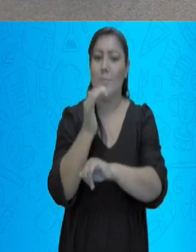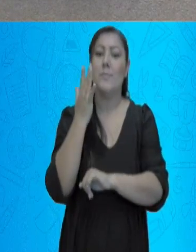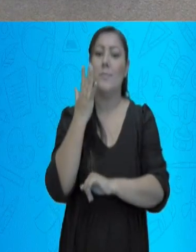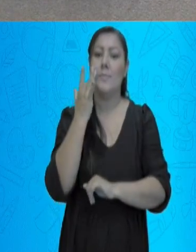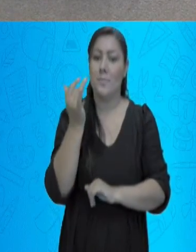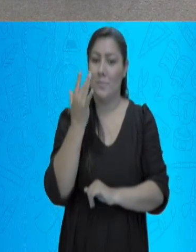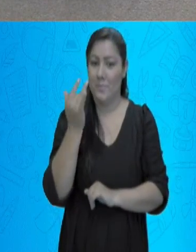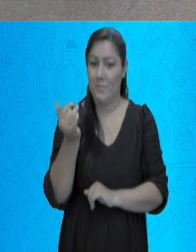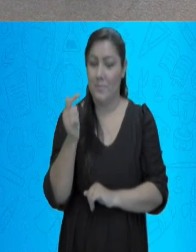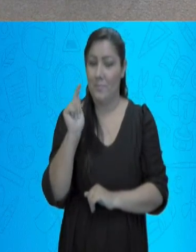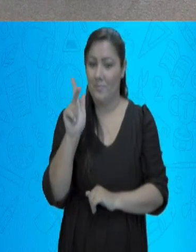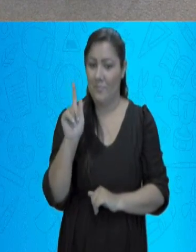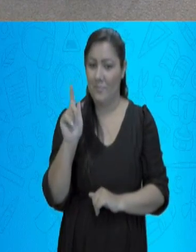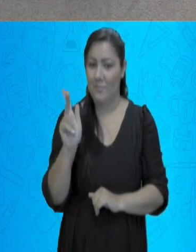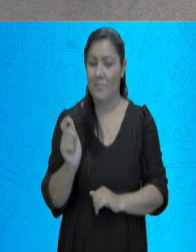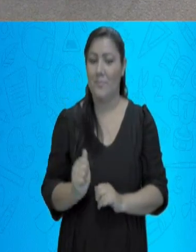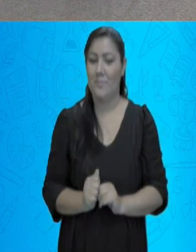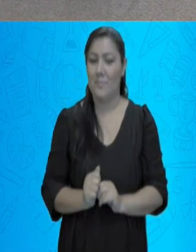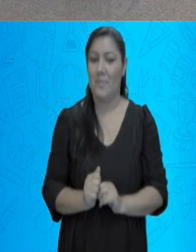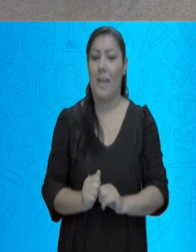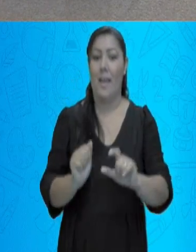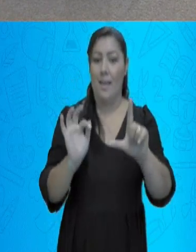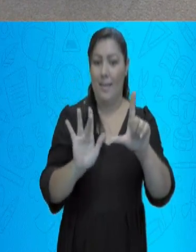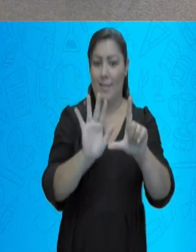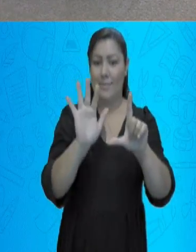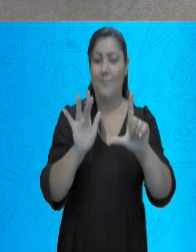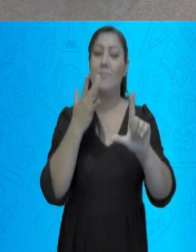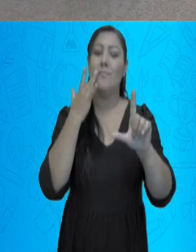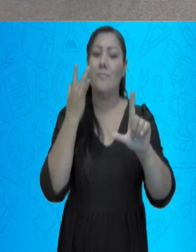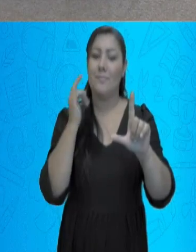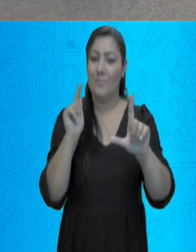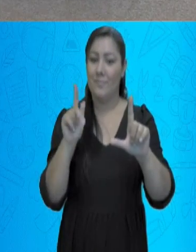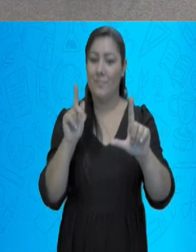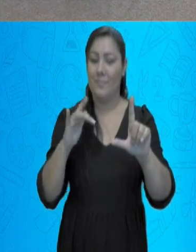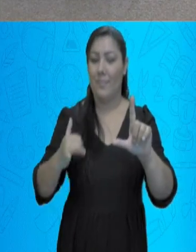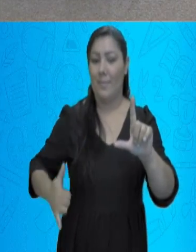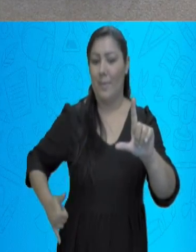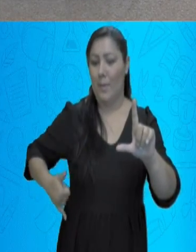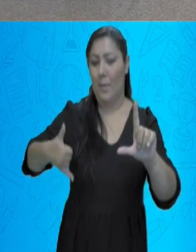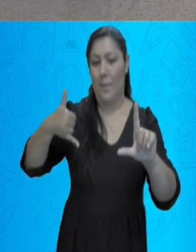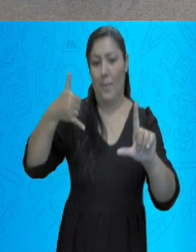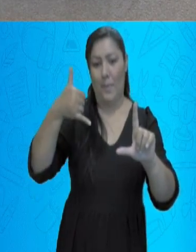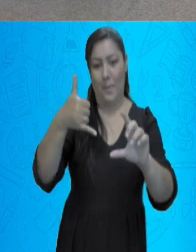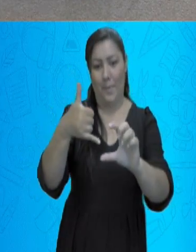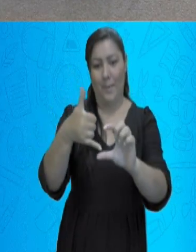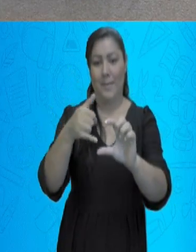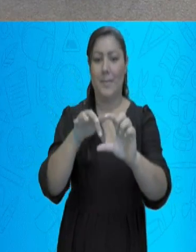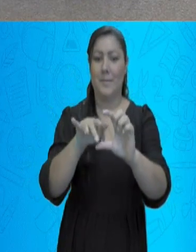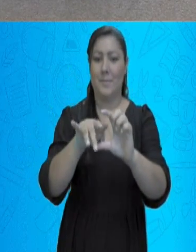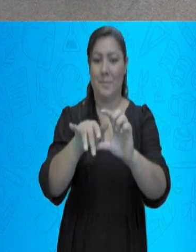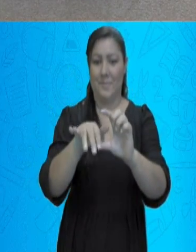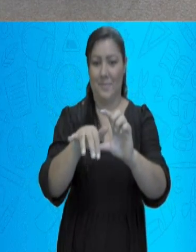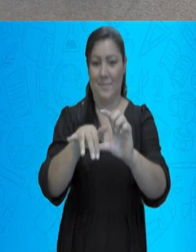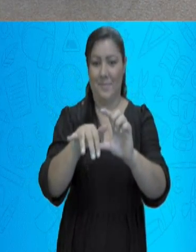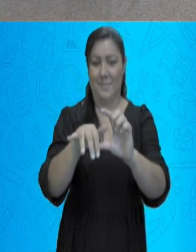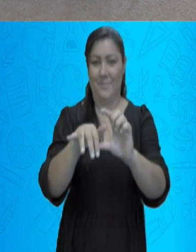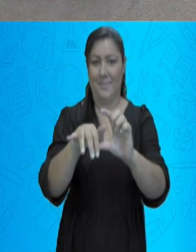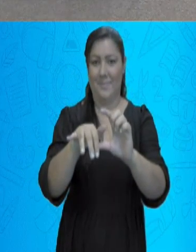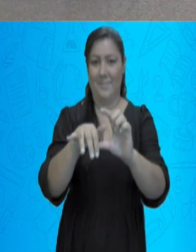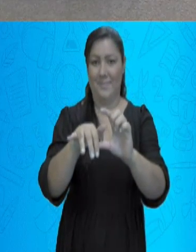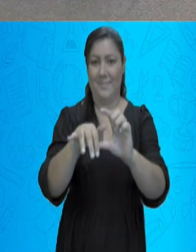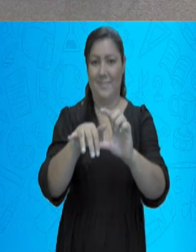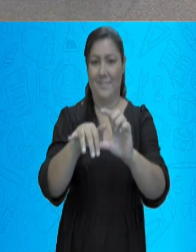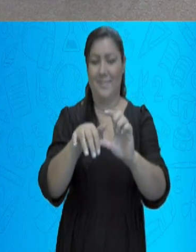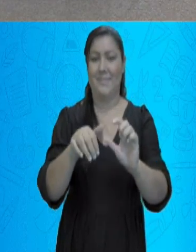SMEDGV. E para acessar a nossa plataforma SMEDGV, basta apontar a câmera do seu celular para a imagem que aparece no canto